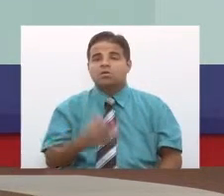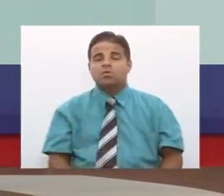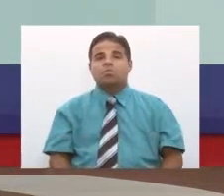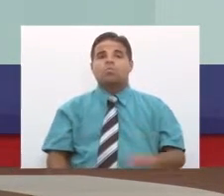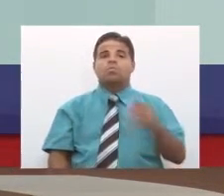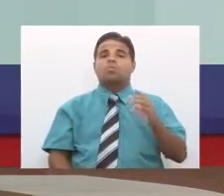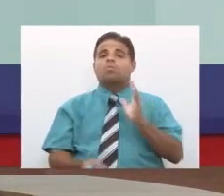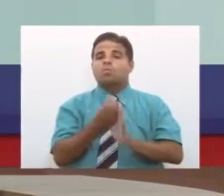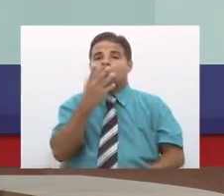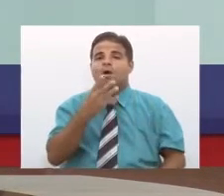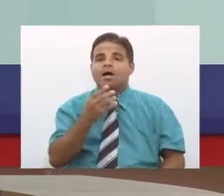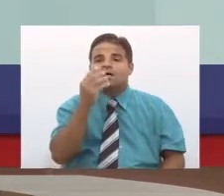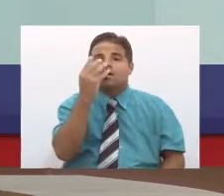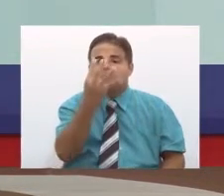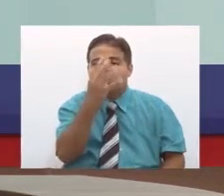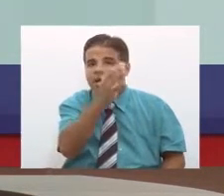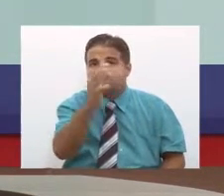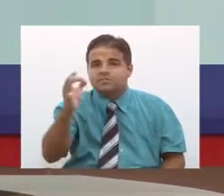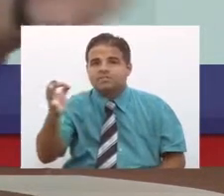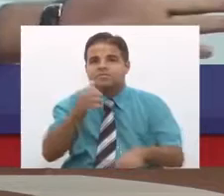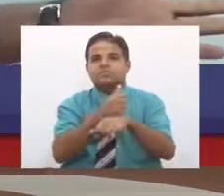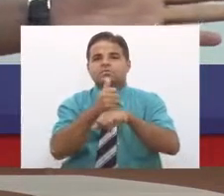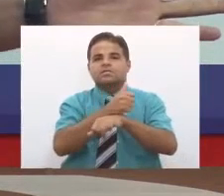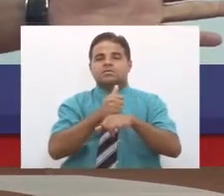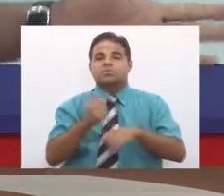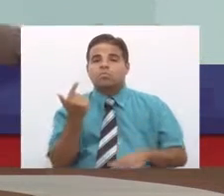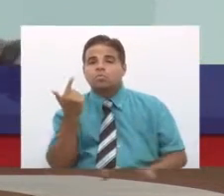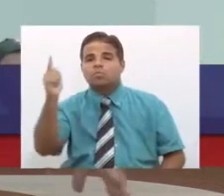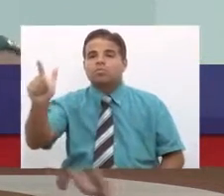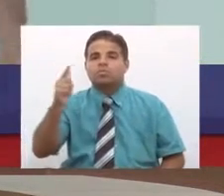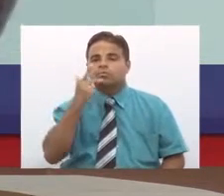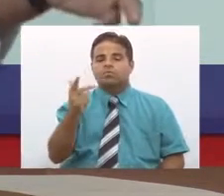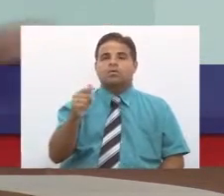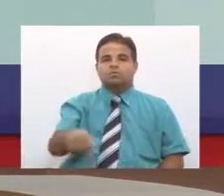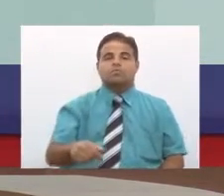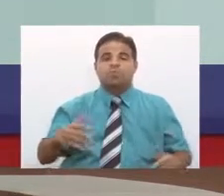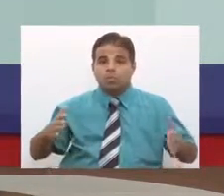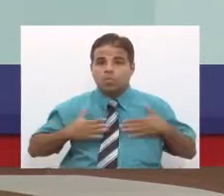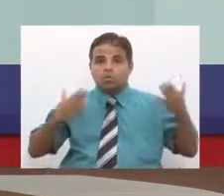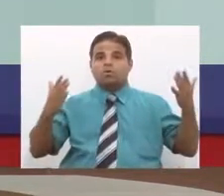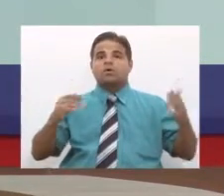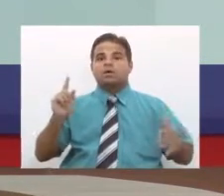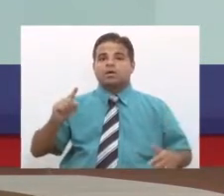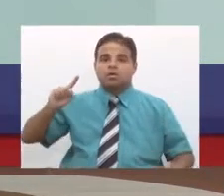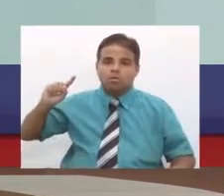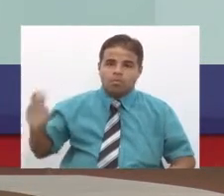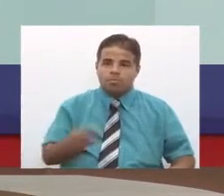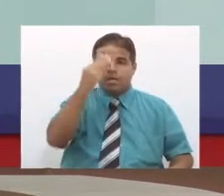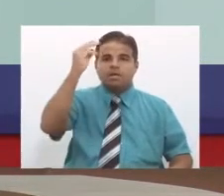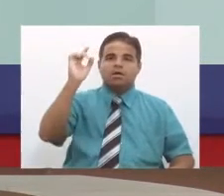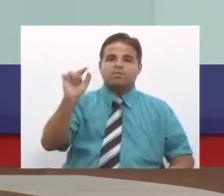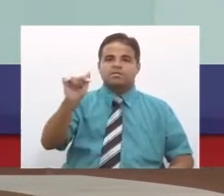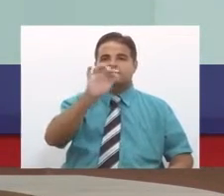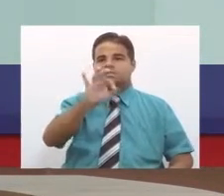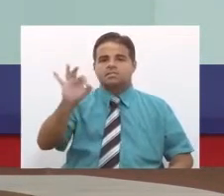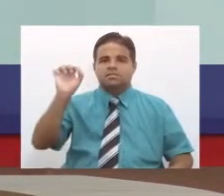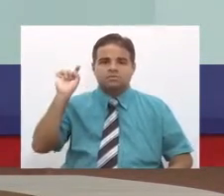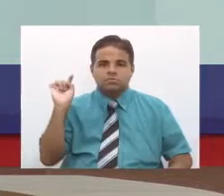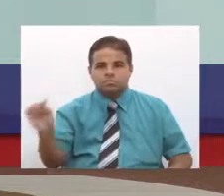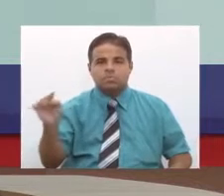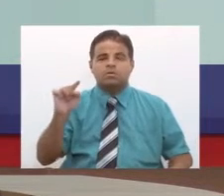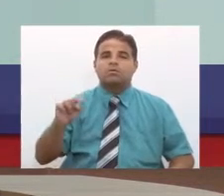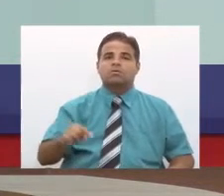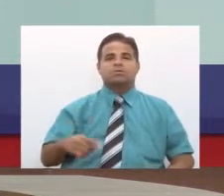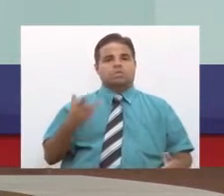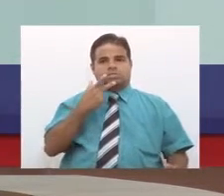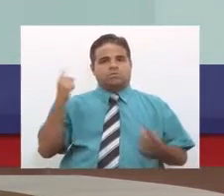quase 400 cargos. Em outro diz que o impacto é de 1.700.000. Isso depõe